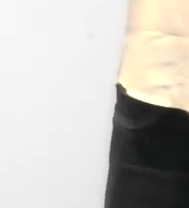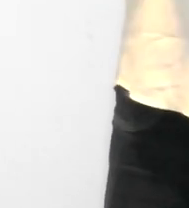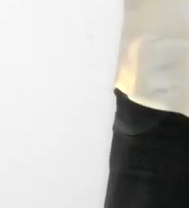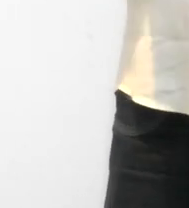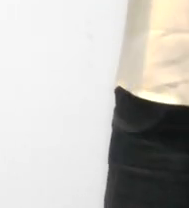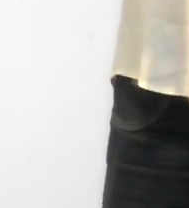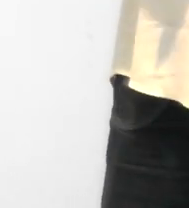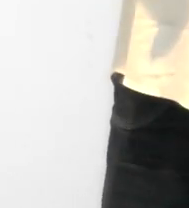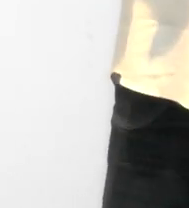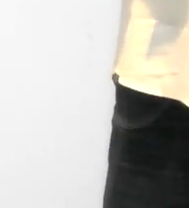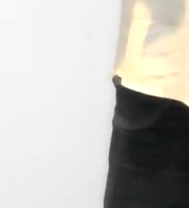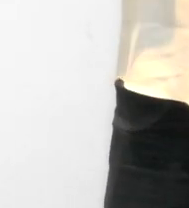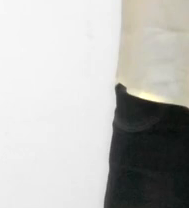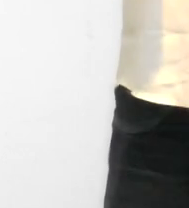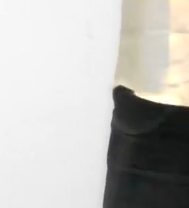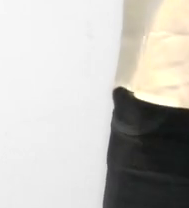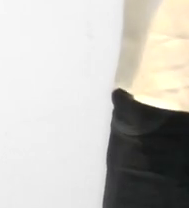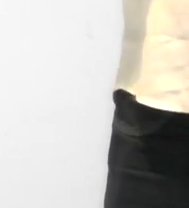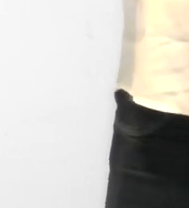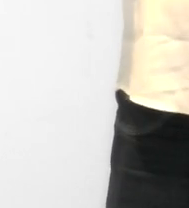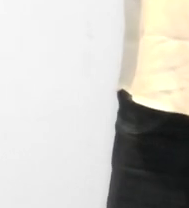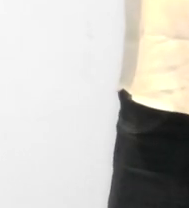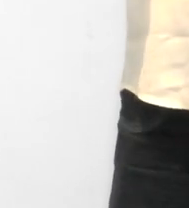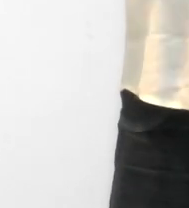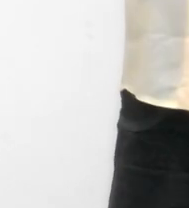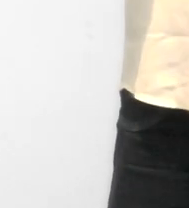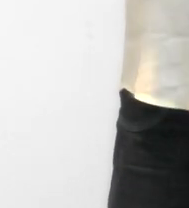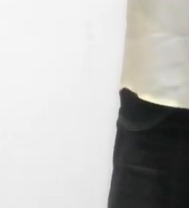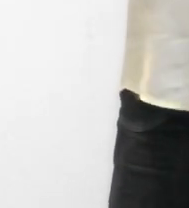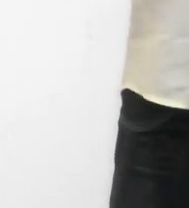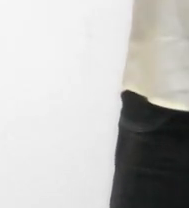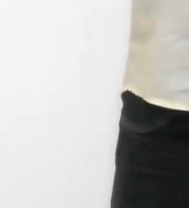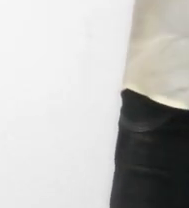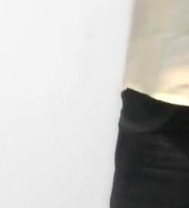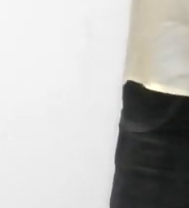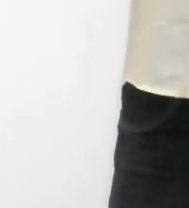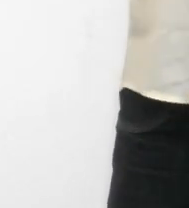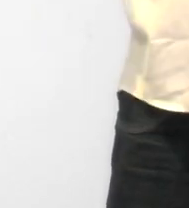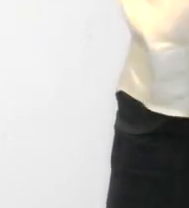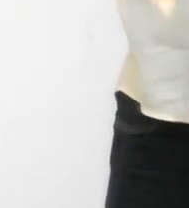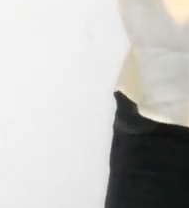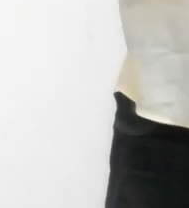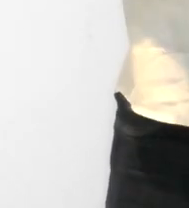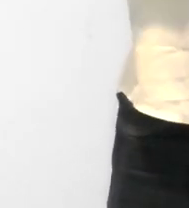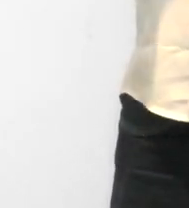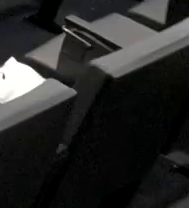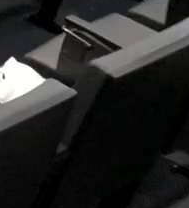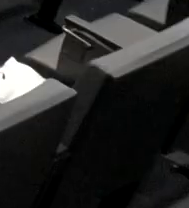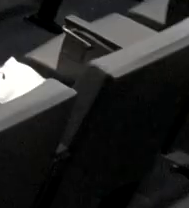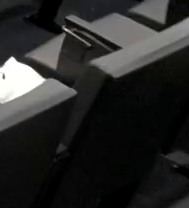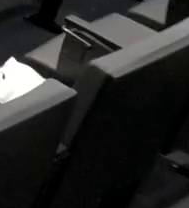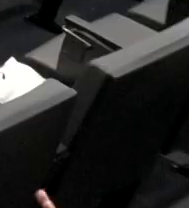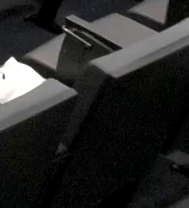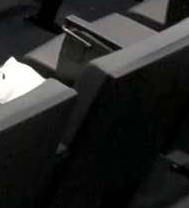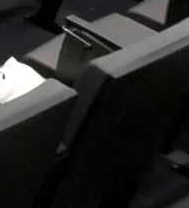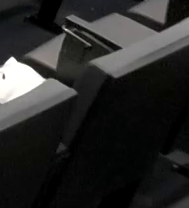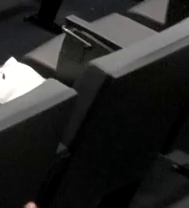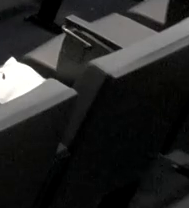sempre que inclusão ela é regra ela não é exceção Isso é uma pauta inegociável Então parabéns Que Deus abençoe o senhor obrigado